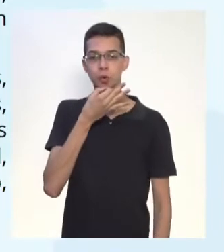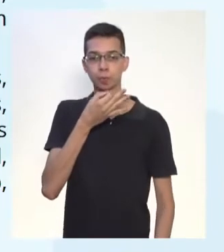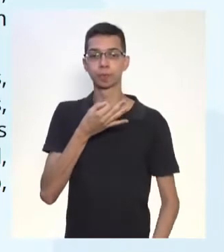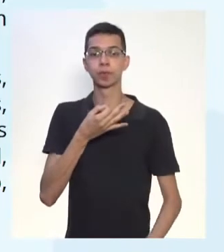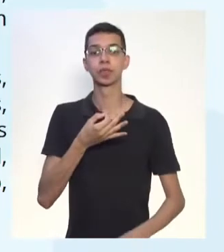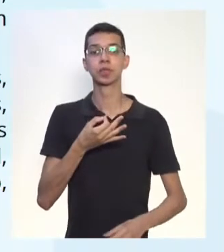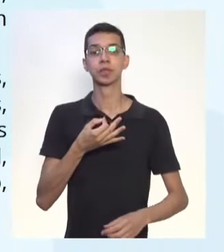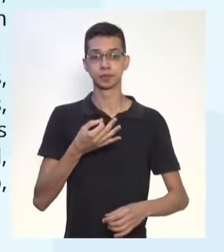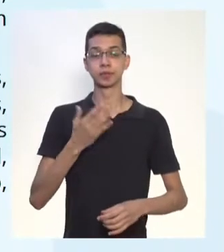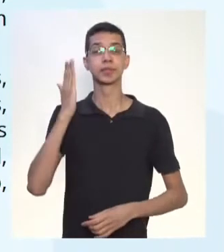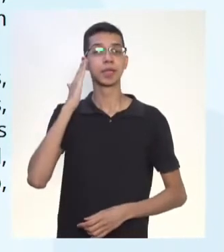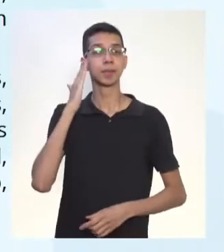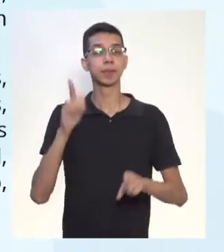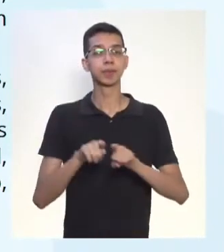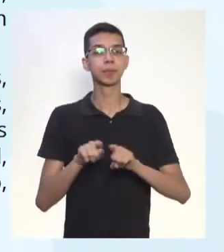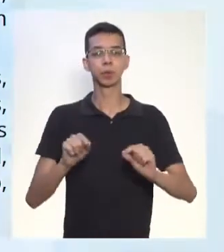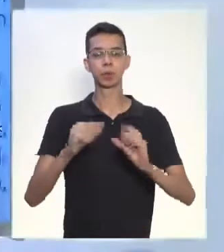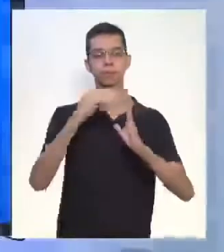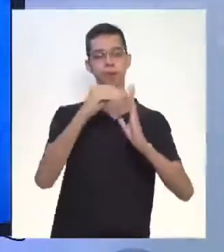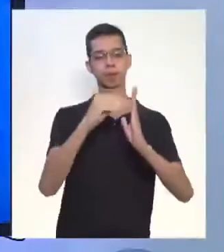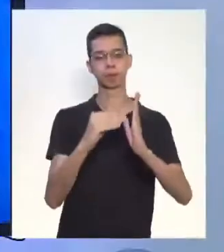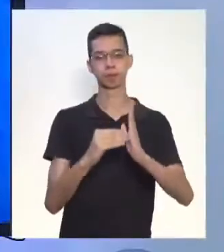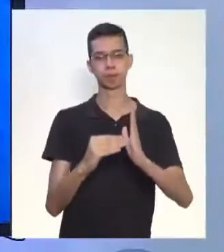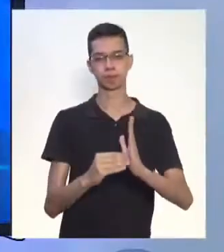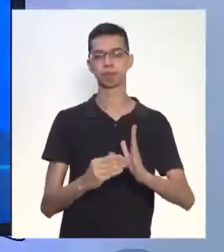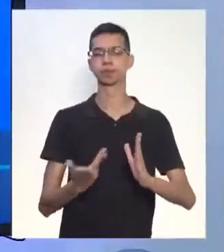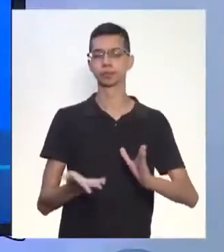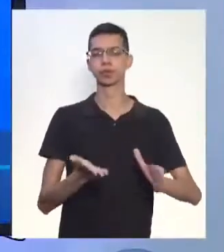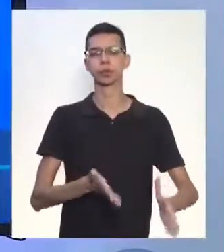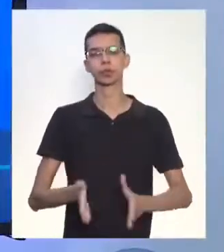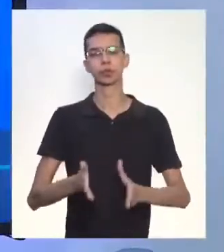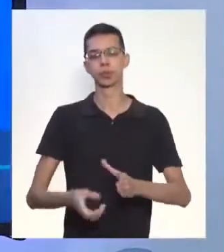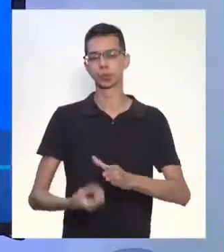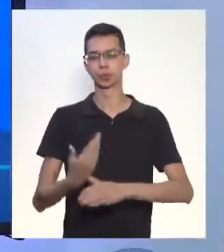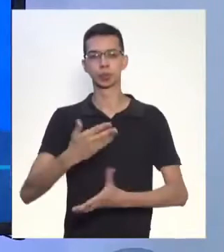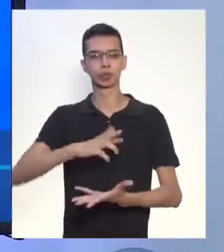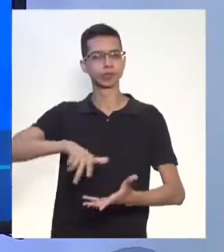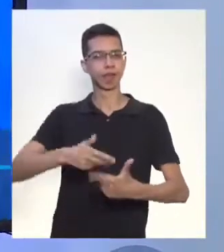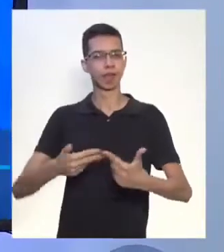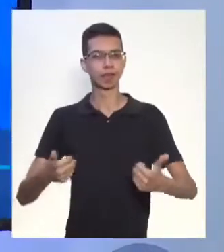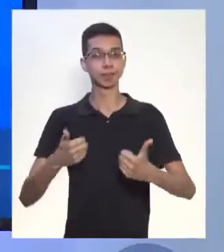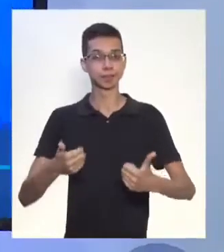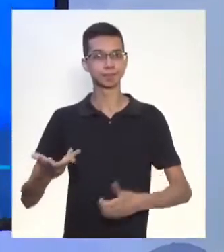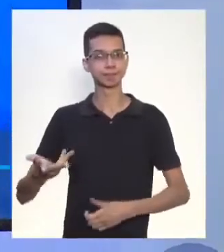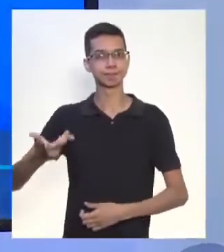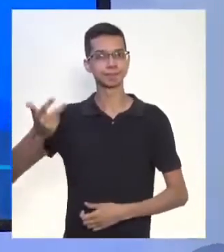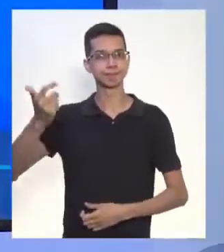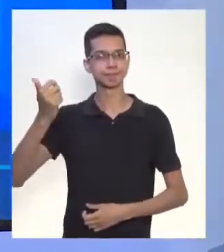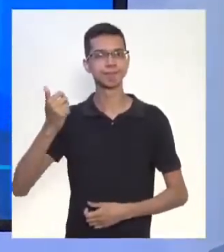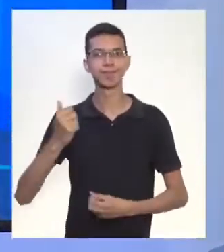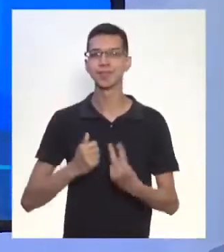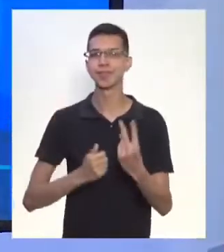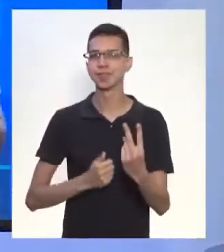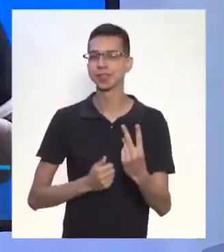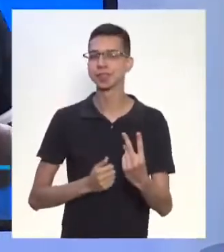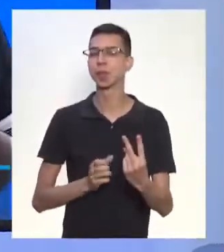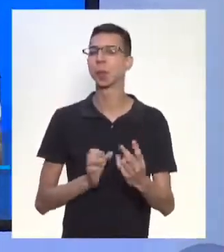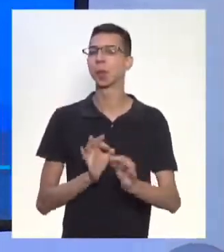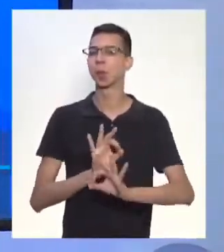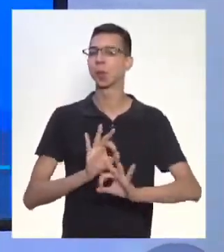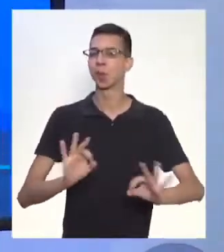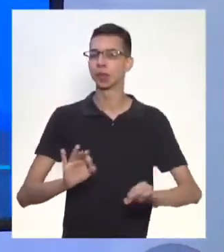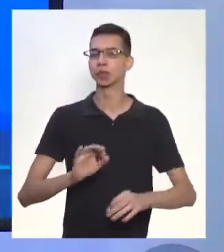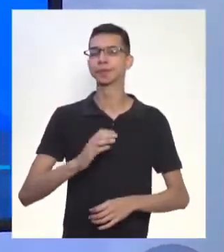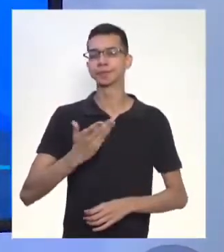e contexto de produção. Nossa, duas habilidades grandes aí, até deu uma travada, né, professor, mas saiu. E vamos